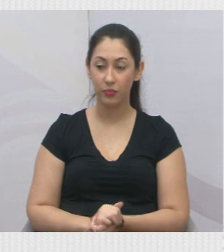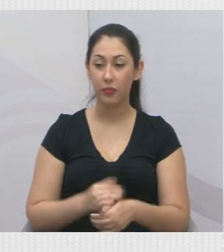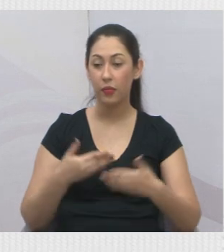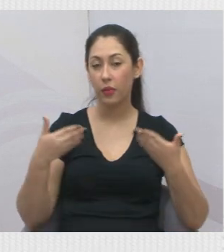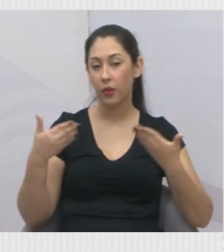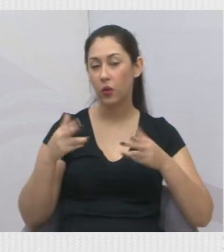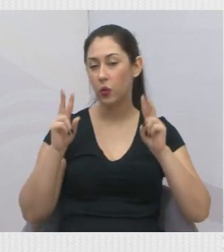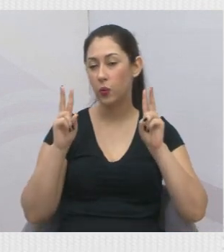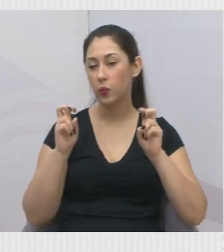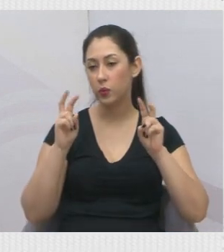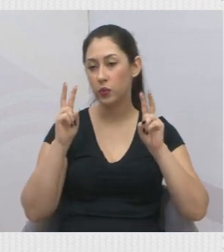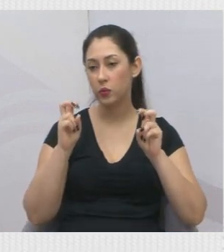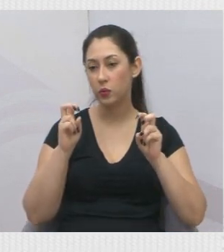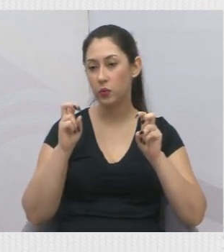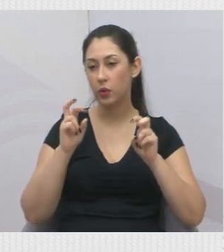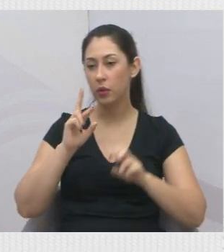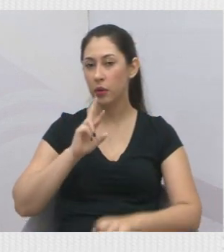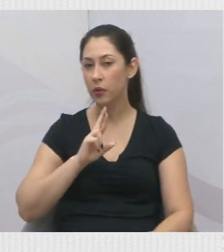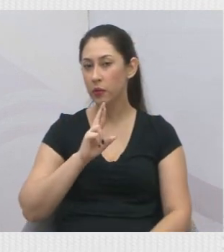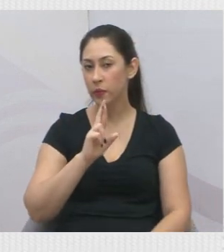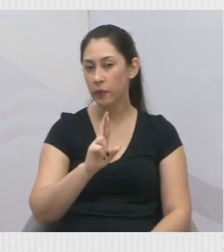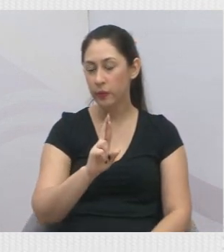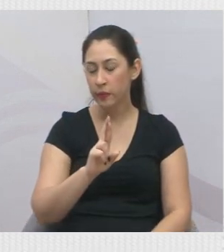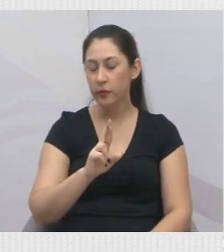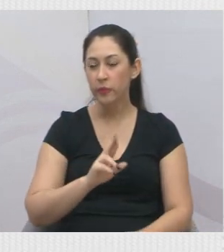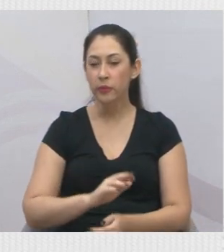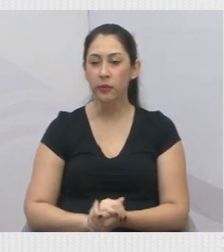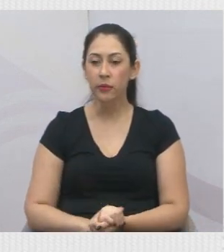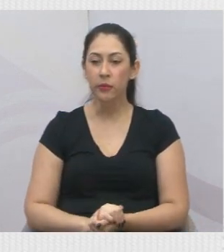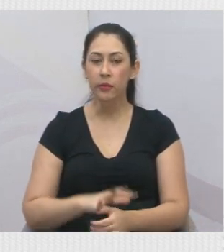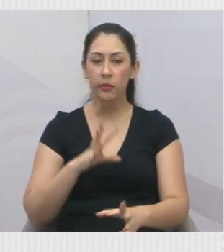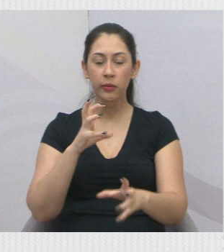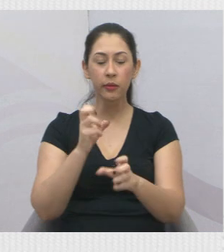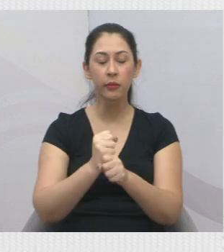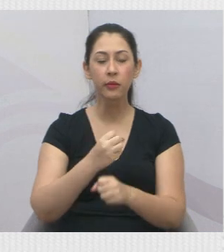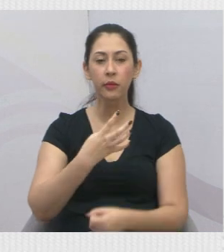Agora vamos falar sobre o resultado primário. Fechamos em